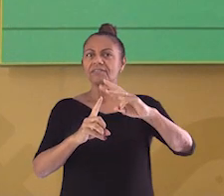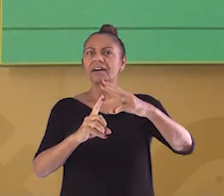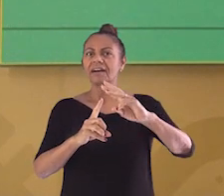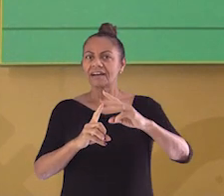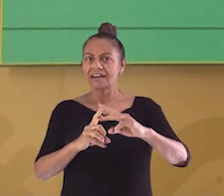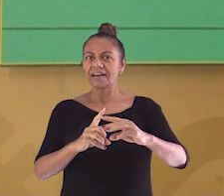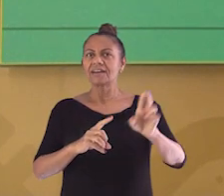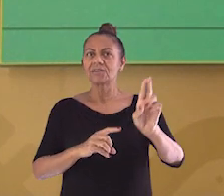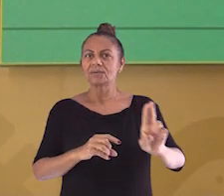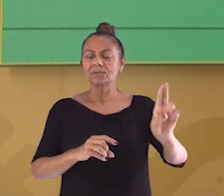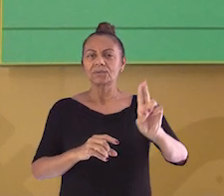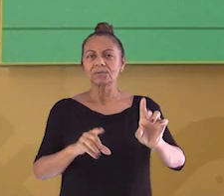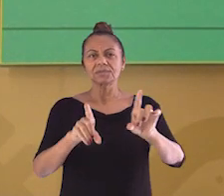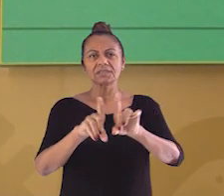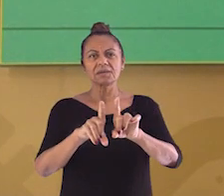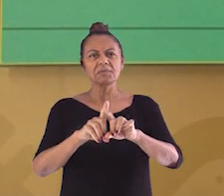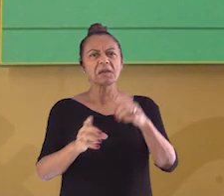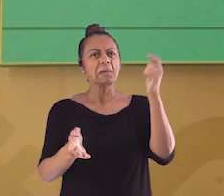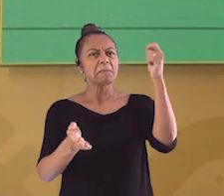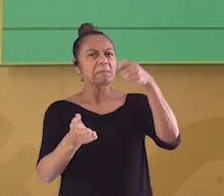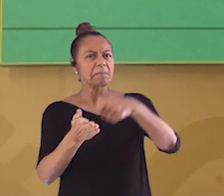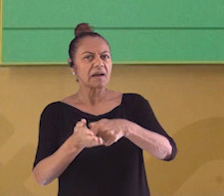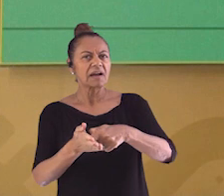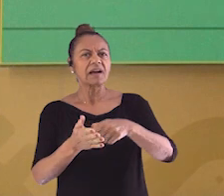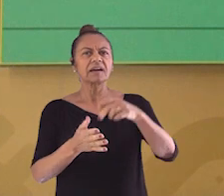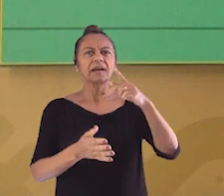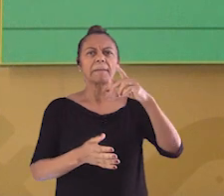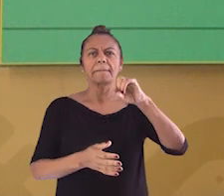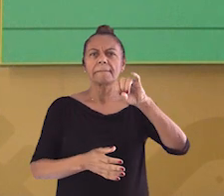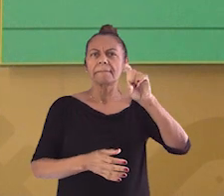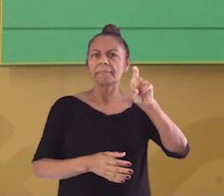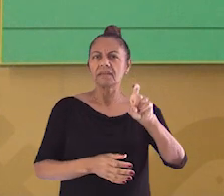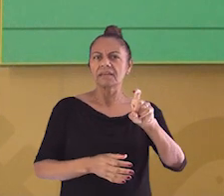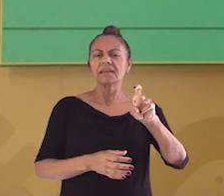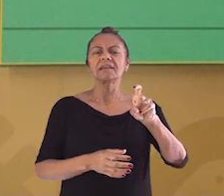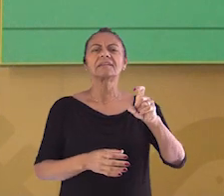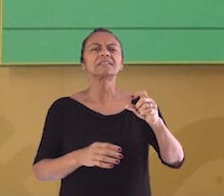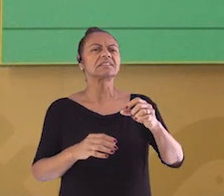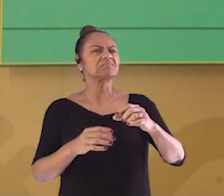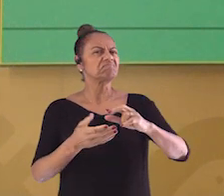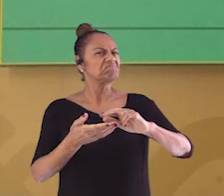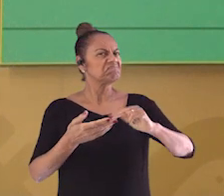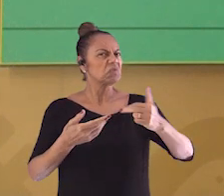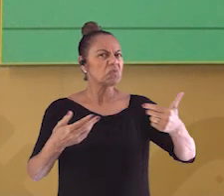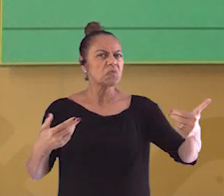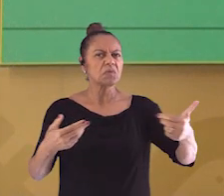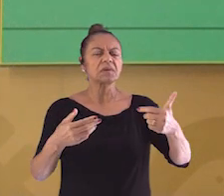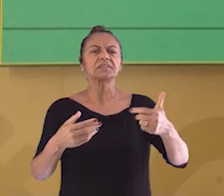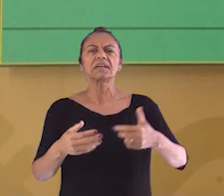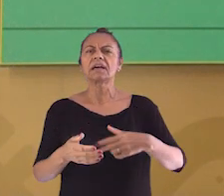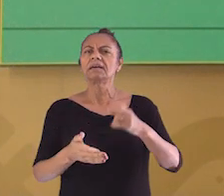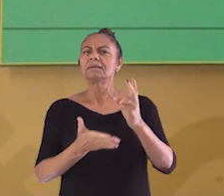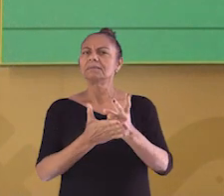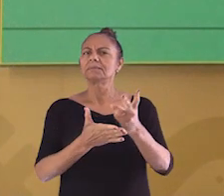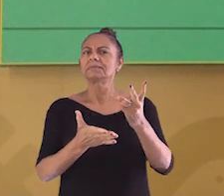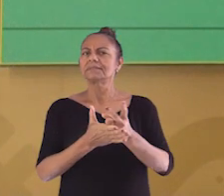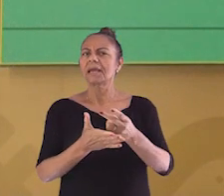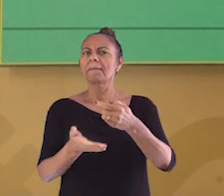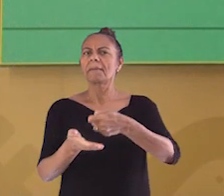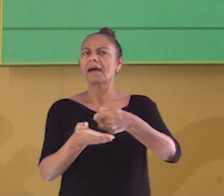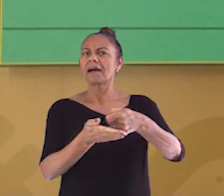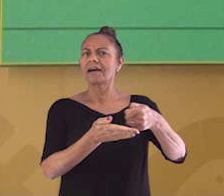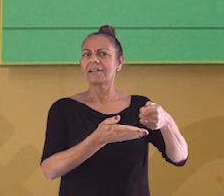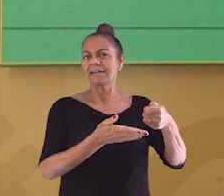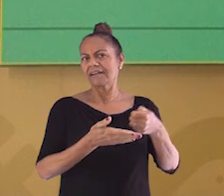existem mecanismos de pagamentos de contas, como o Pix e o PicPay, que são feitos constantemente na rua e